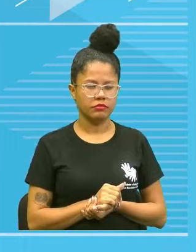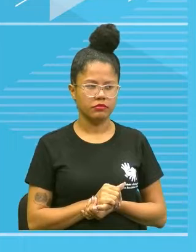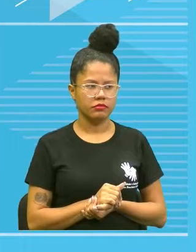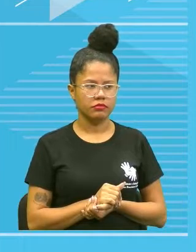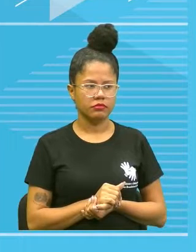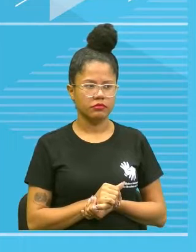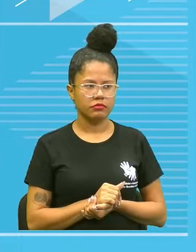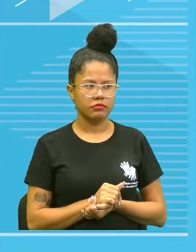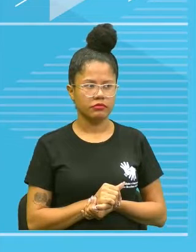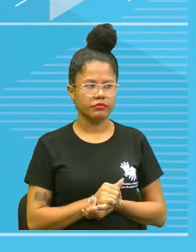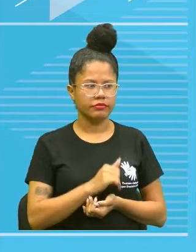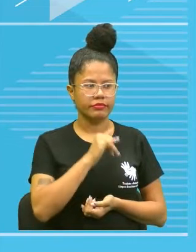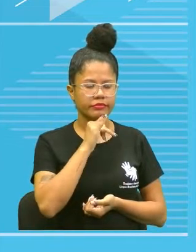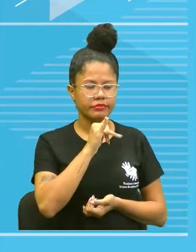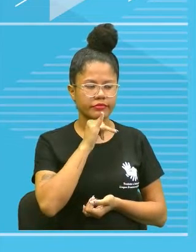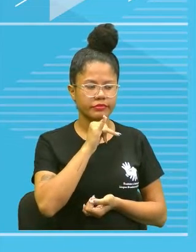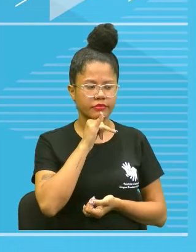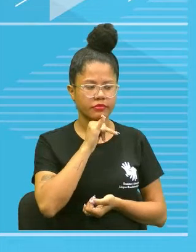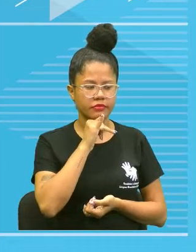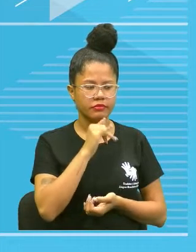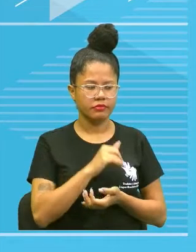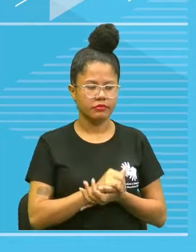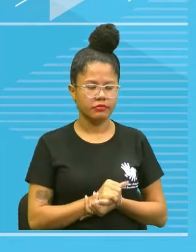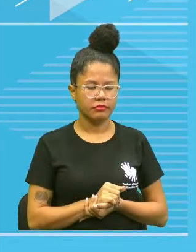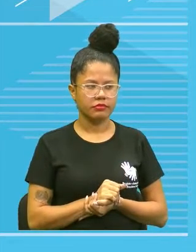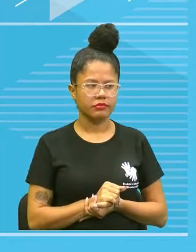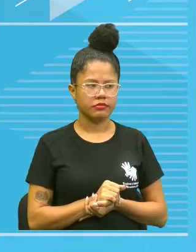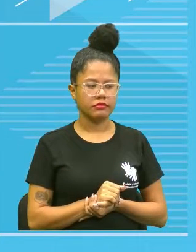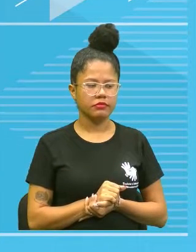É como se eu ganhasse,